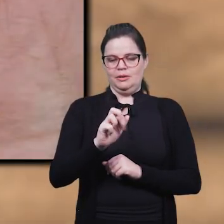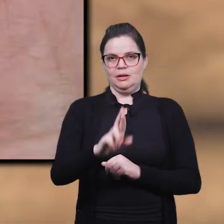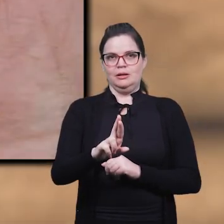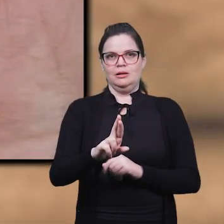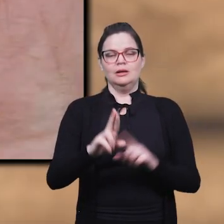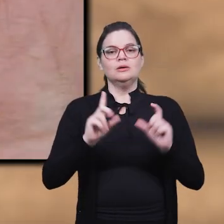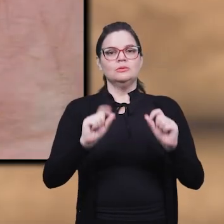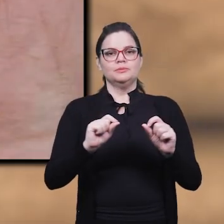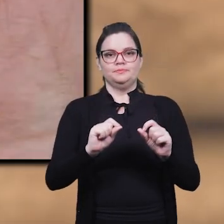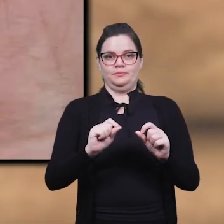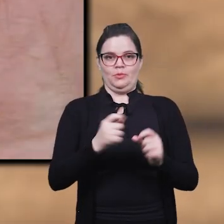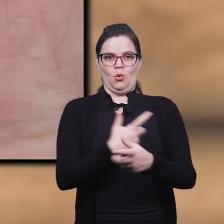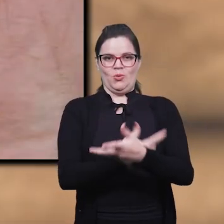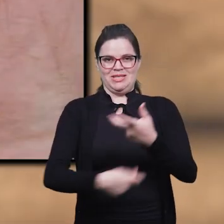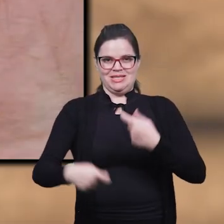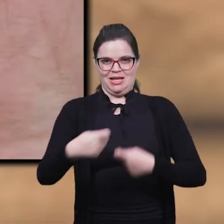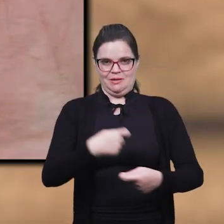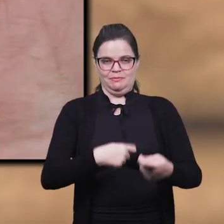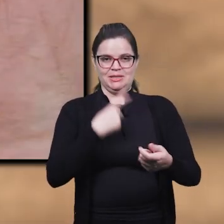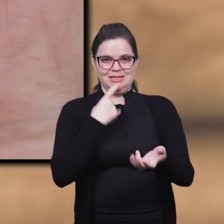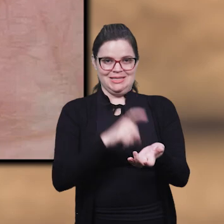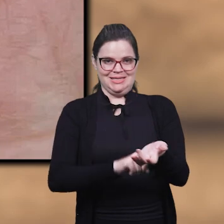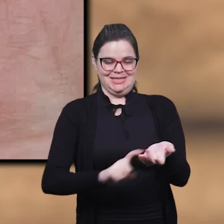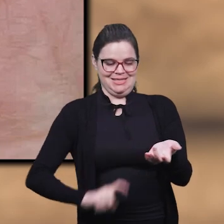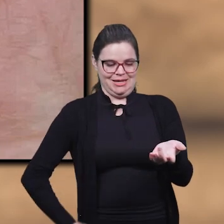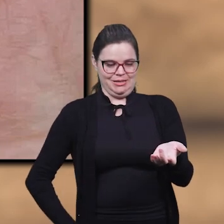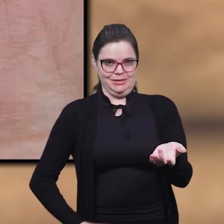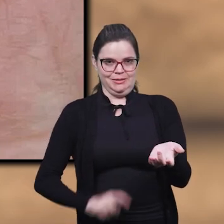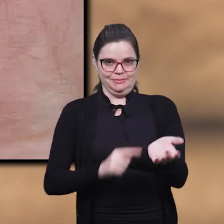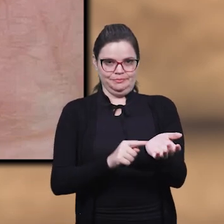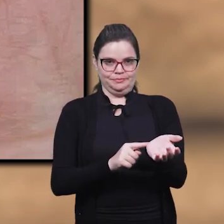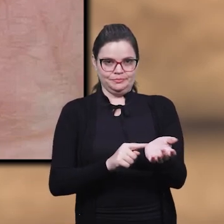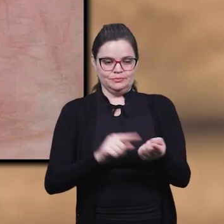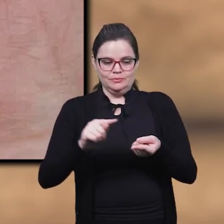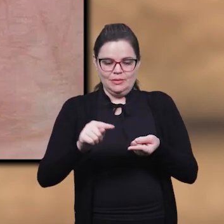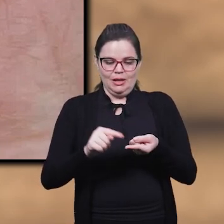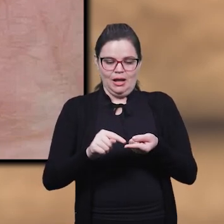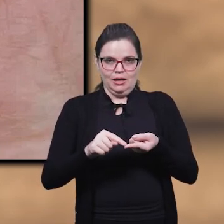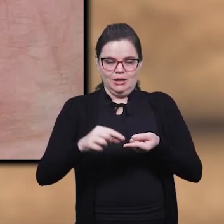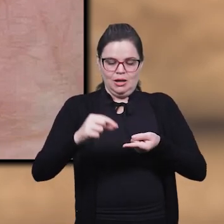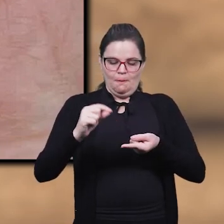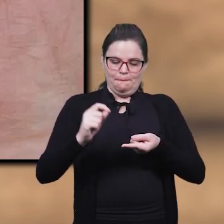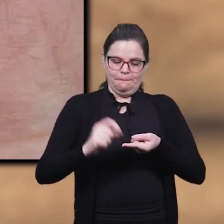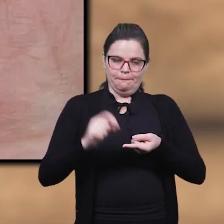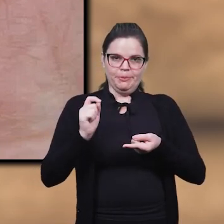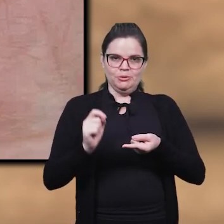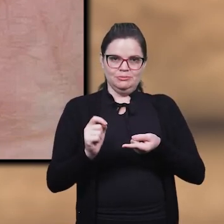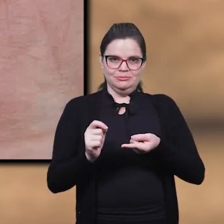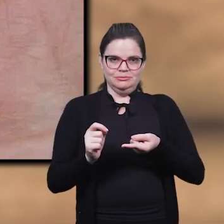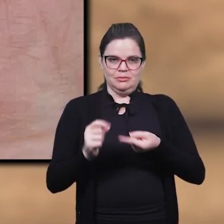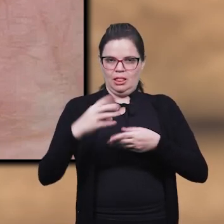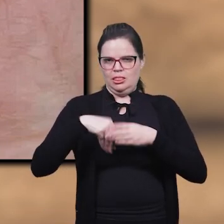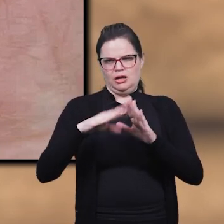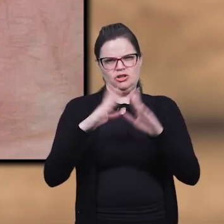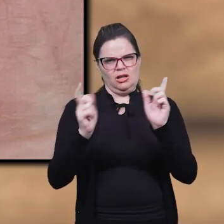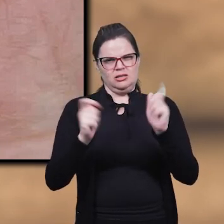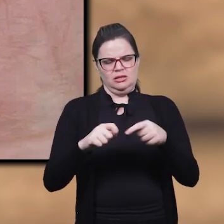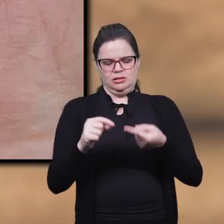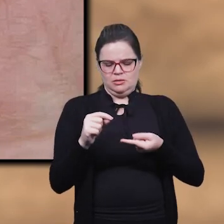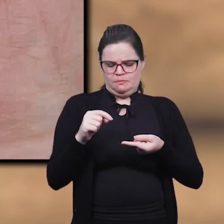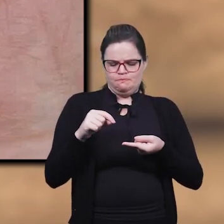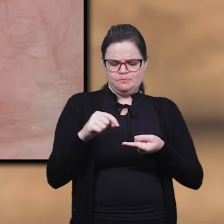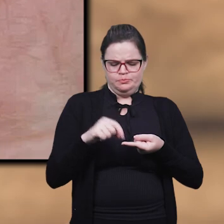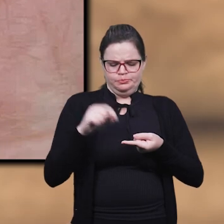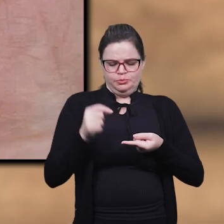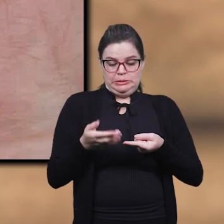o exame em que é coletado o sangue na ponta do dedo e é normalmente feito em casa mesmo, ou